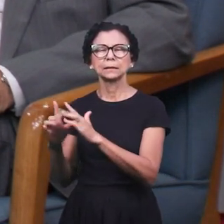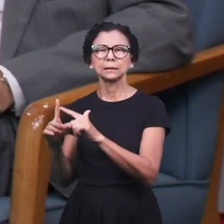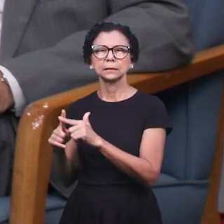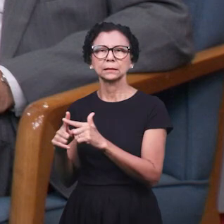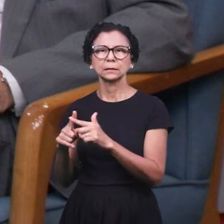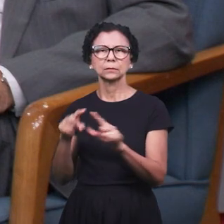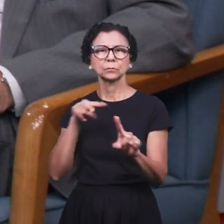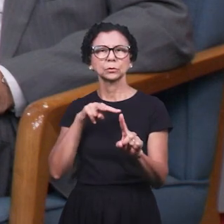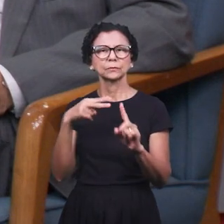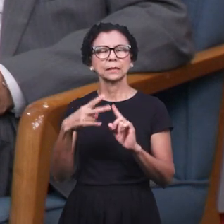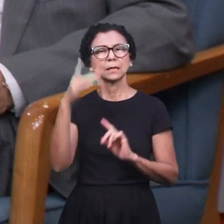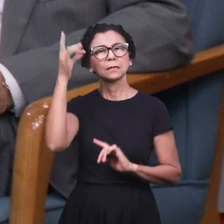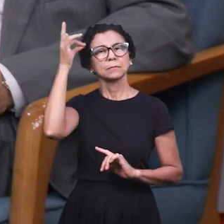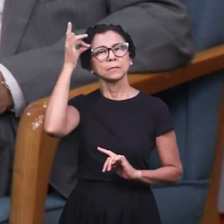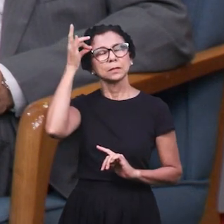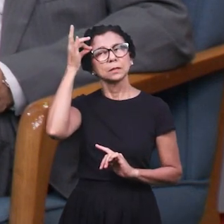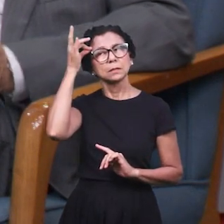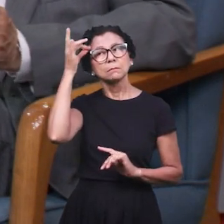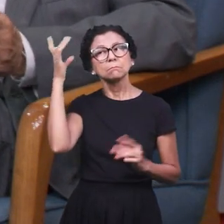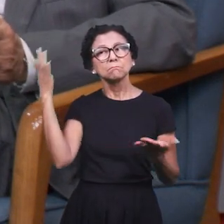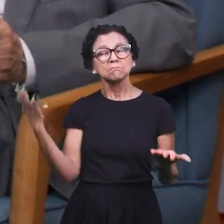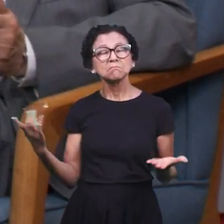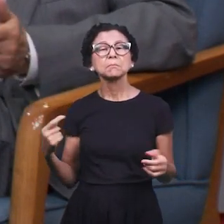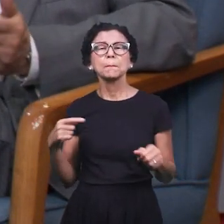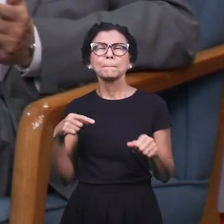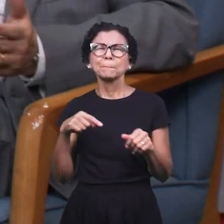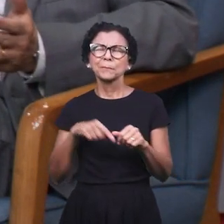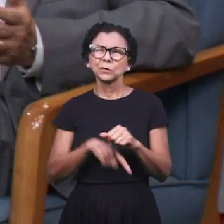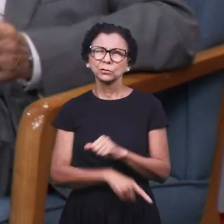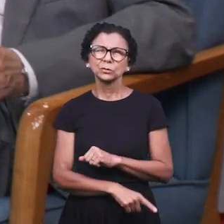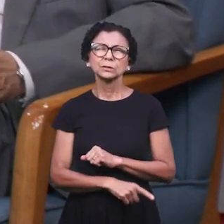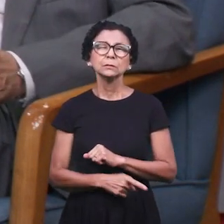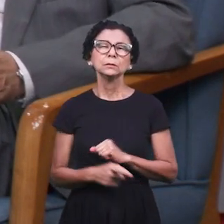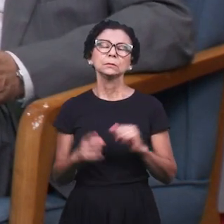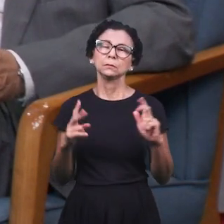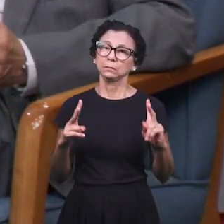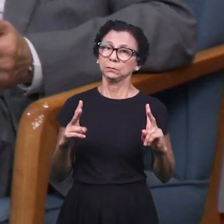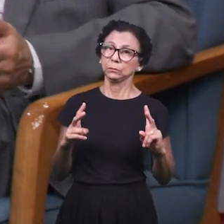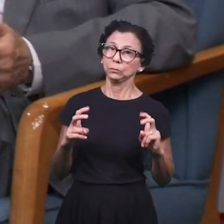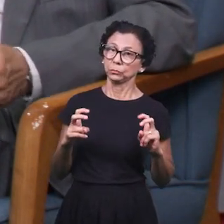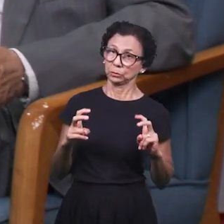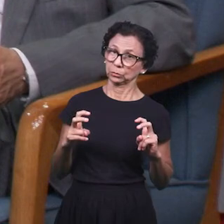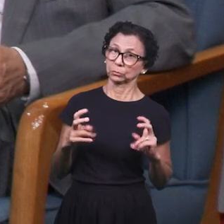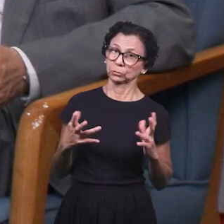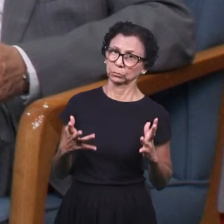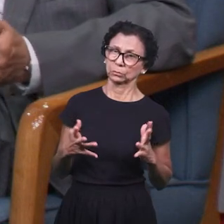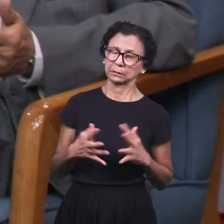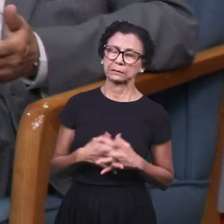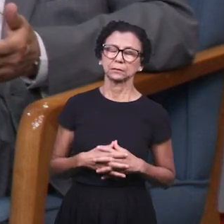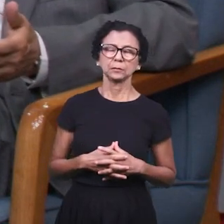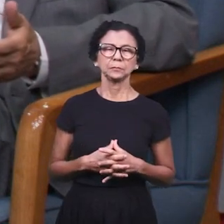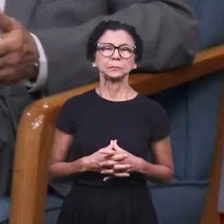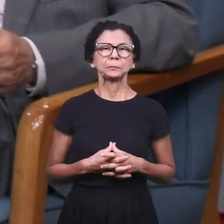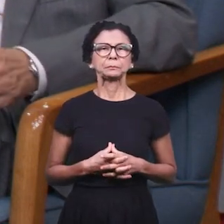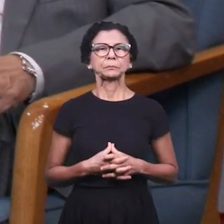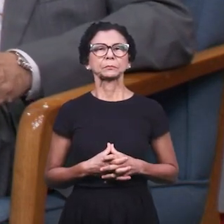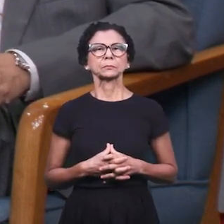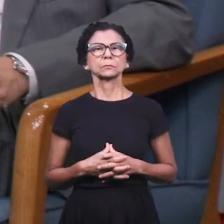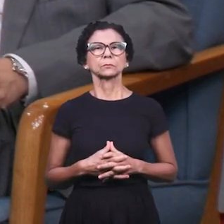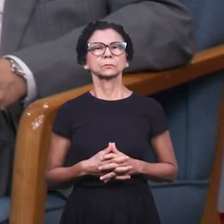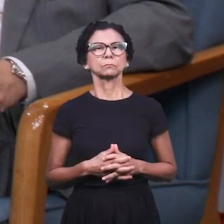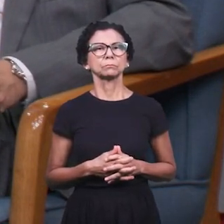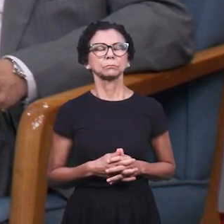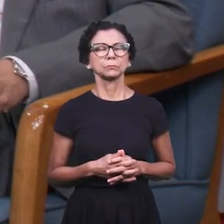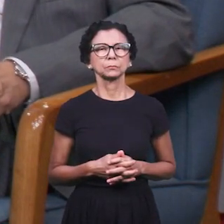do ponto de vista espiritual e até pela profundidade que o assunto impõe,